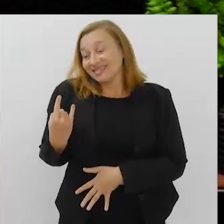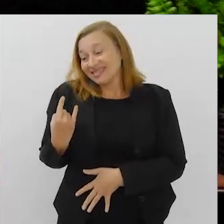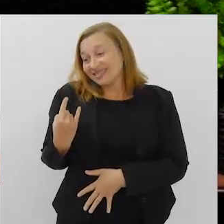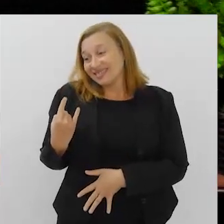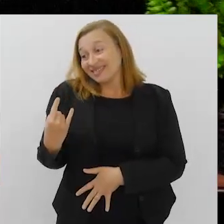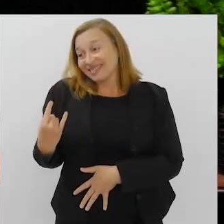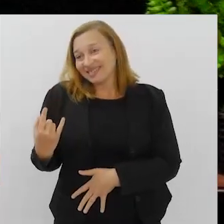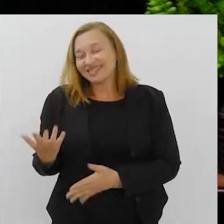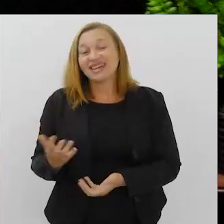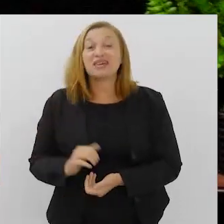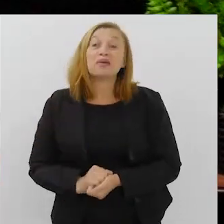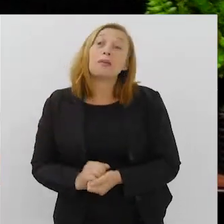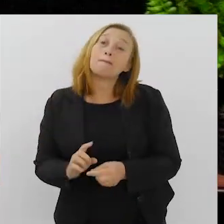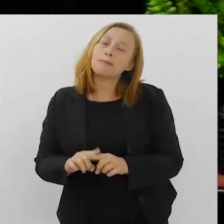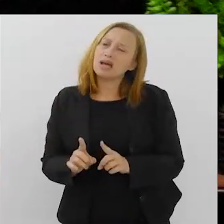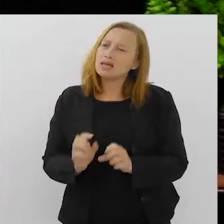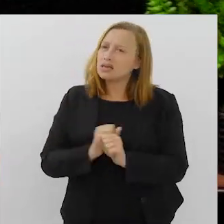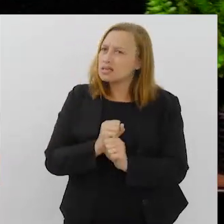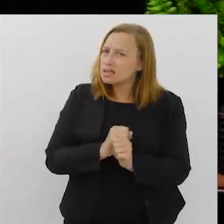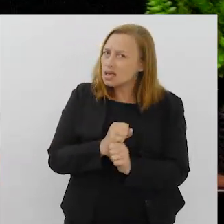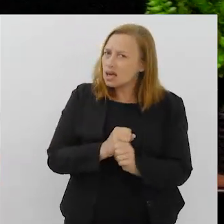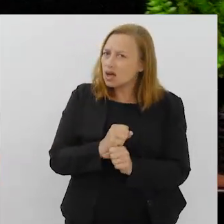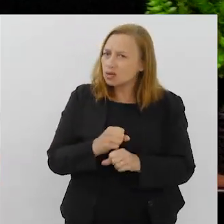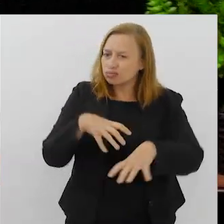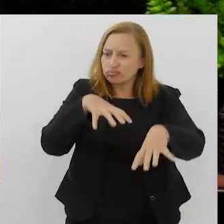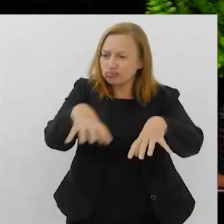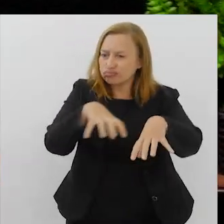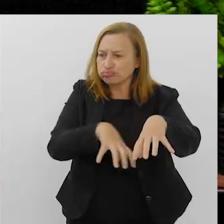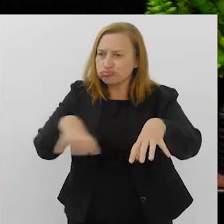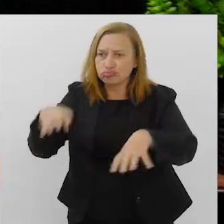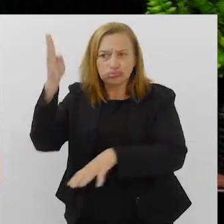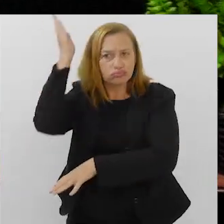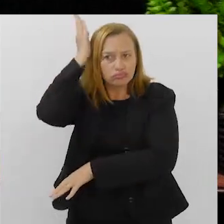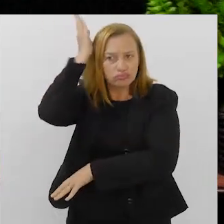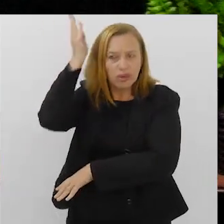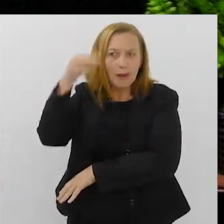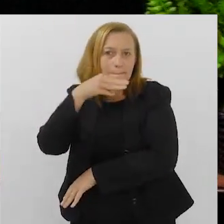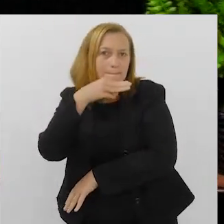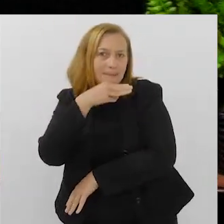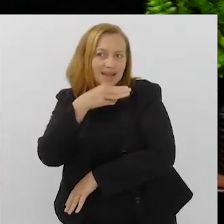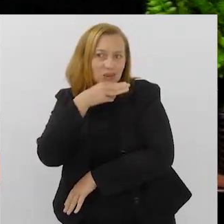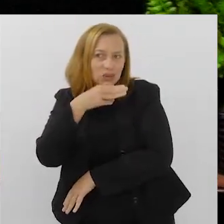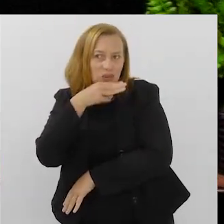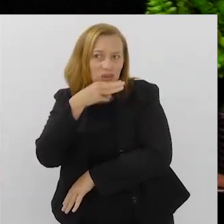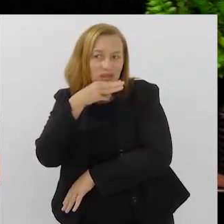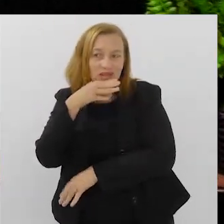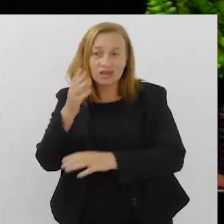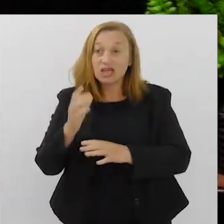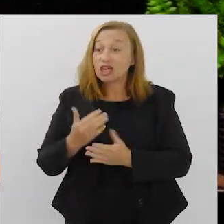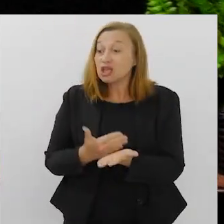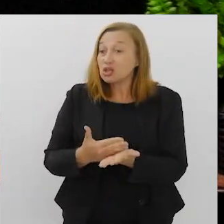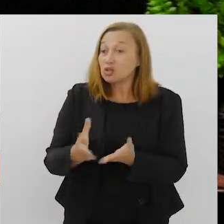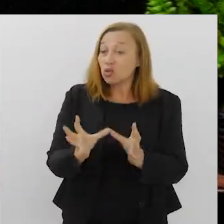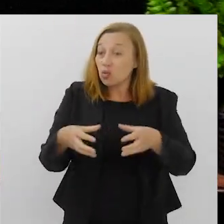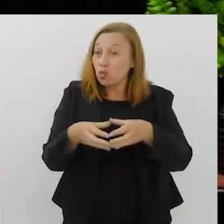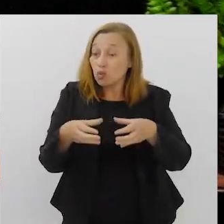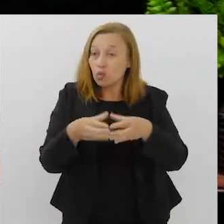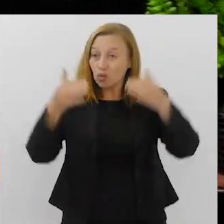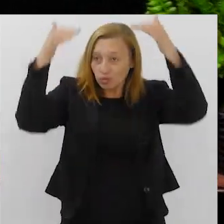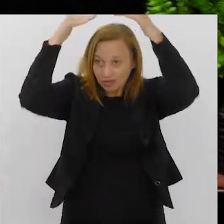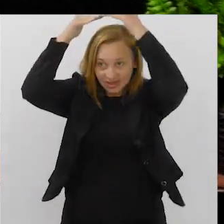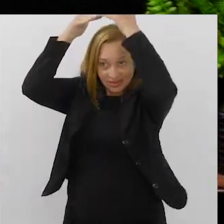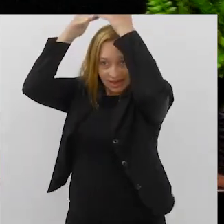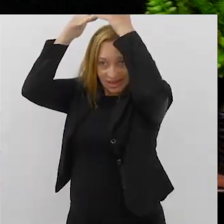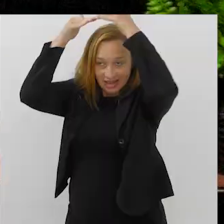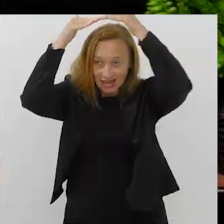aquele desejo estava sempre presente. E esse ano, em uma das nossas unidades, a unidade Madureira, iniciou a turma de balé e ela